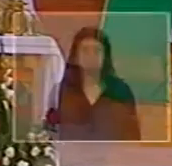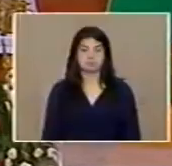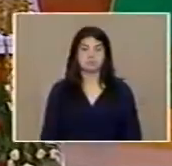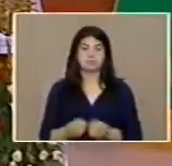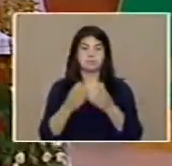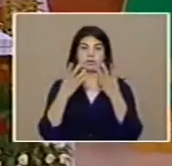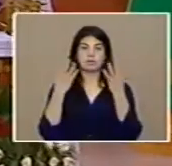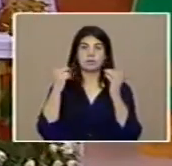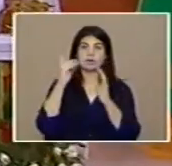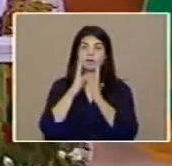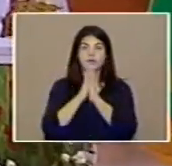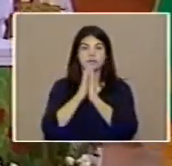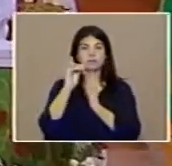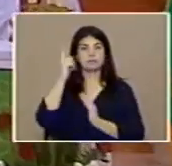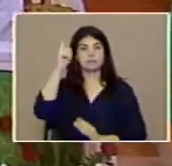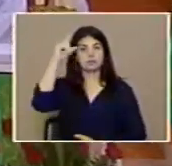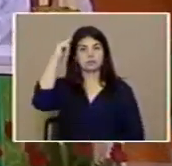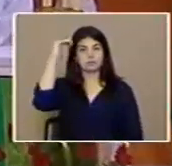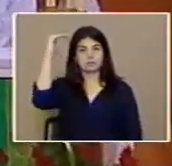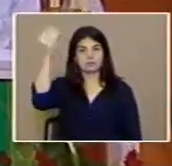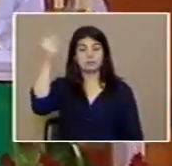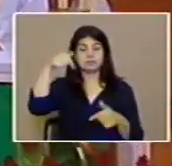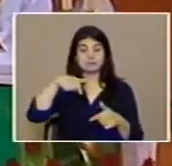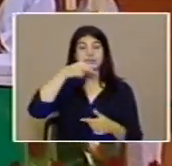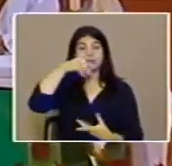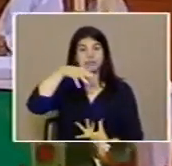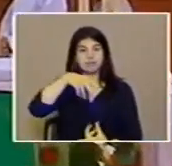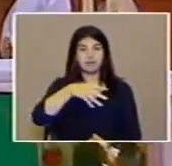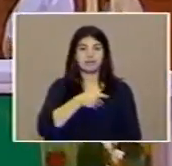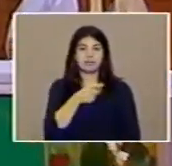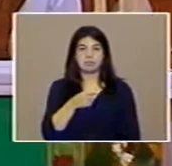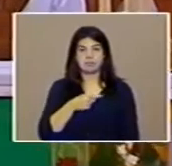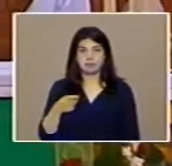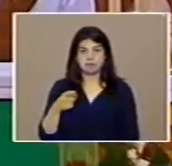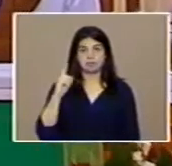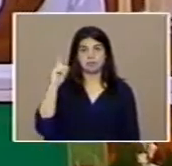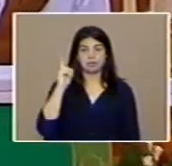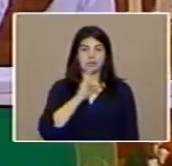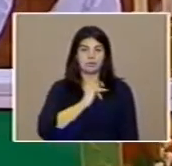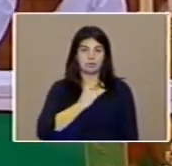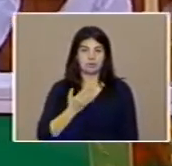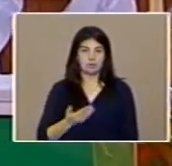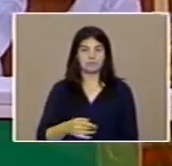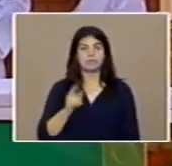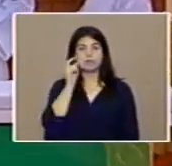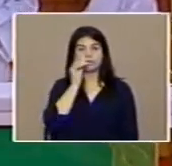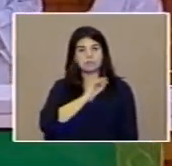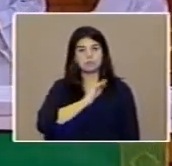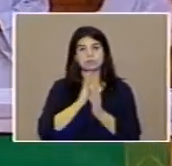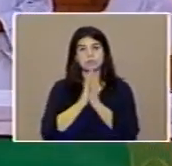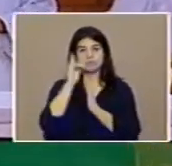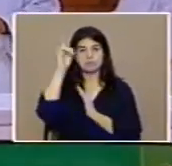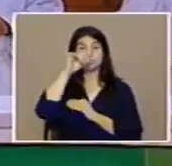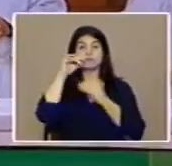oh glória a Deus nas Alturas e paz na terra aos homens por ele amados Senhor Deus